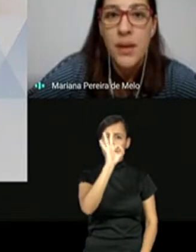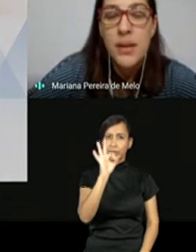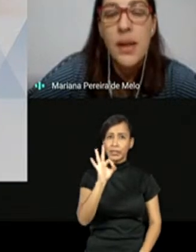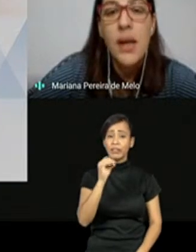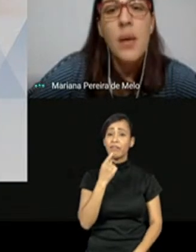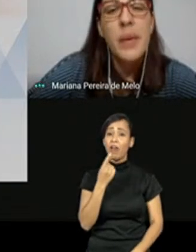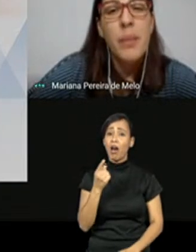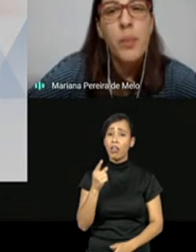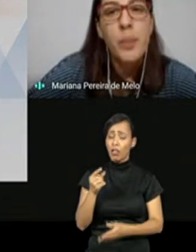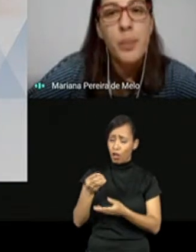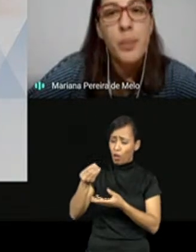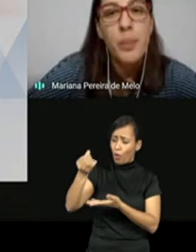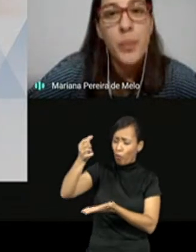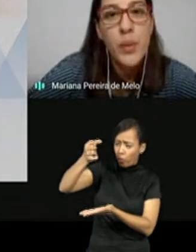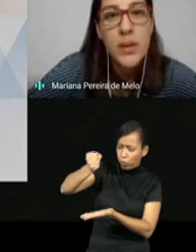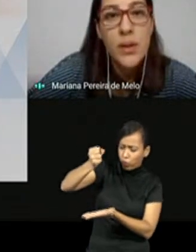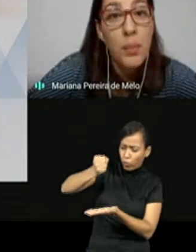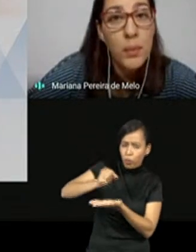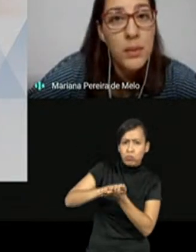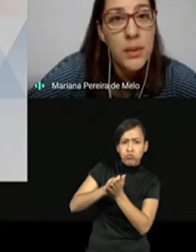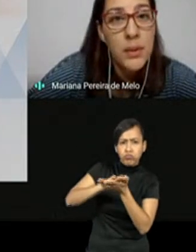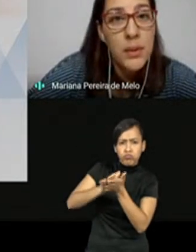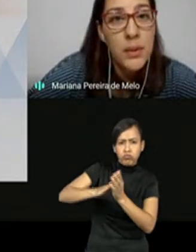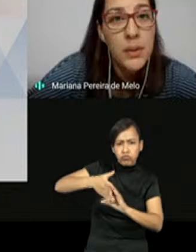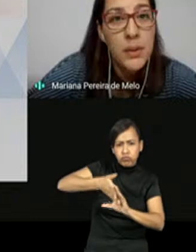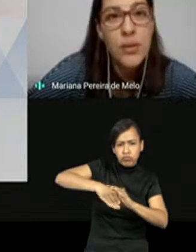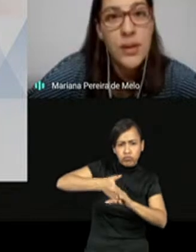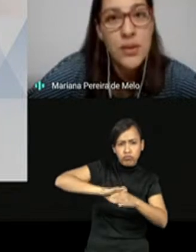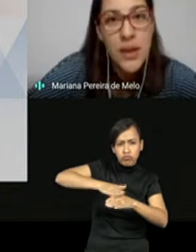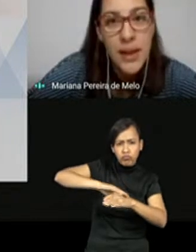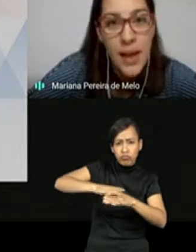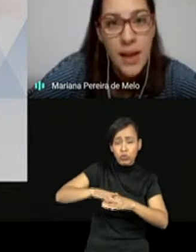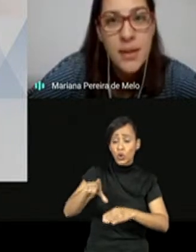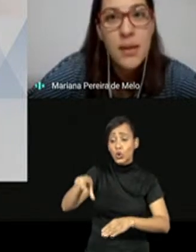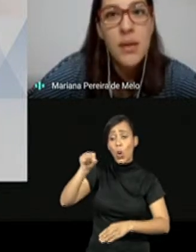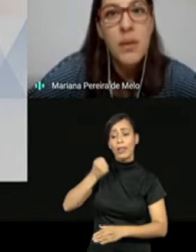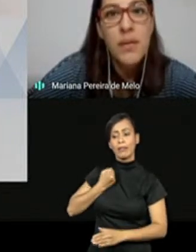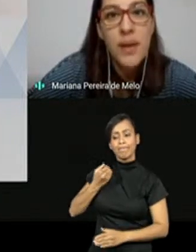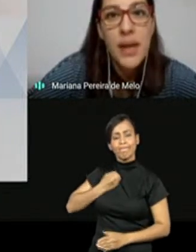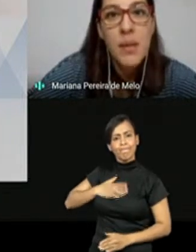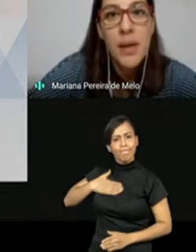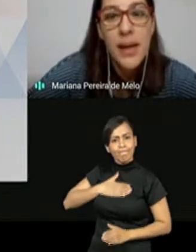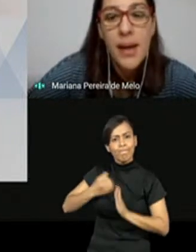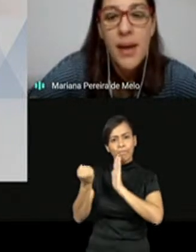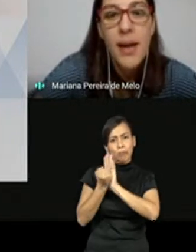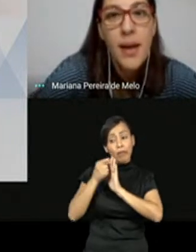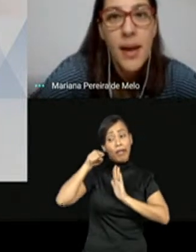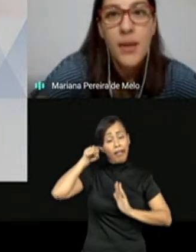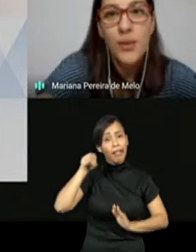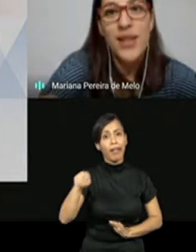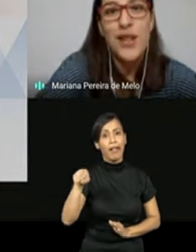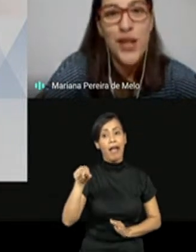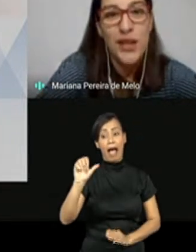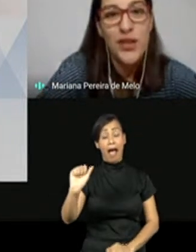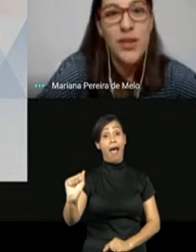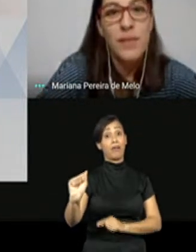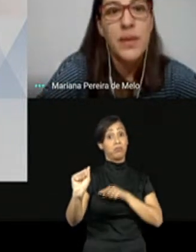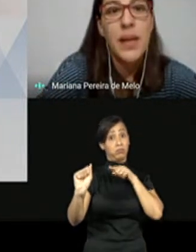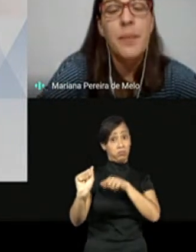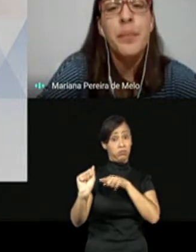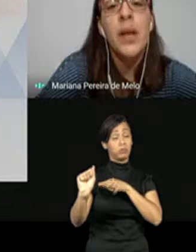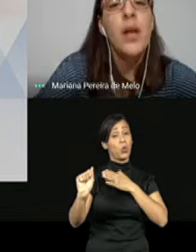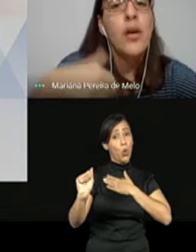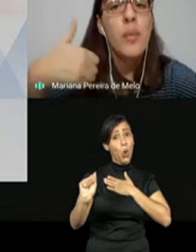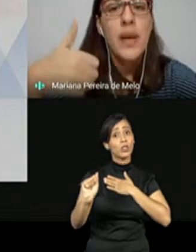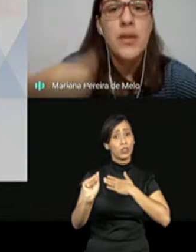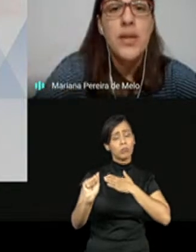de confiança para a proporção populacional de donas de casa que preferem a marca A do detergente,